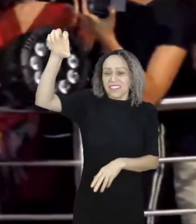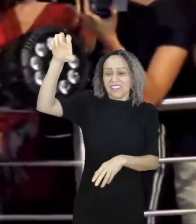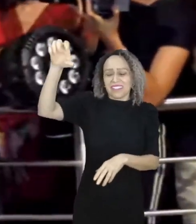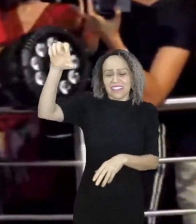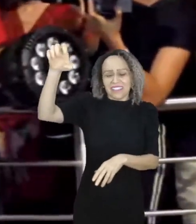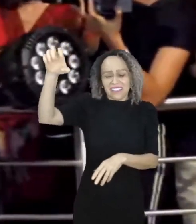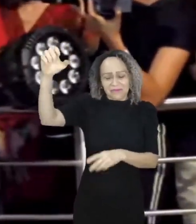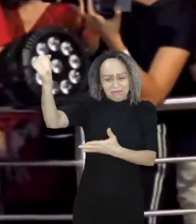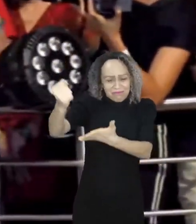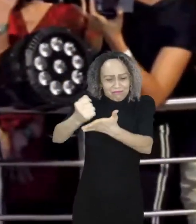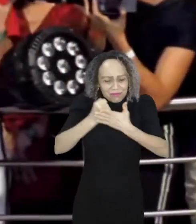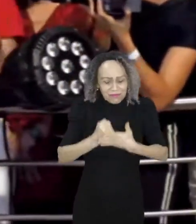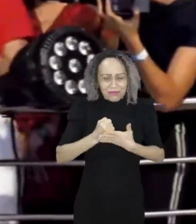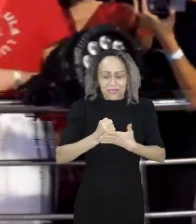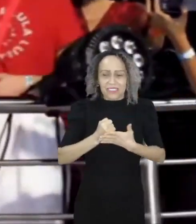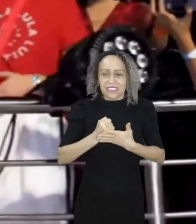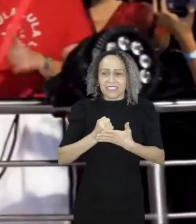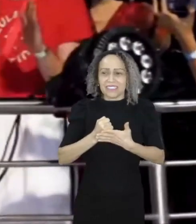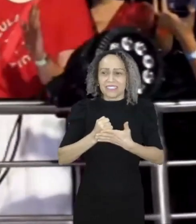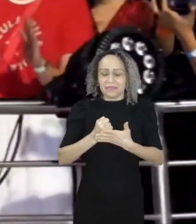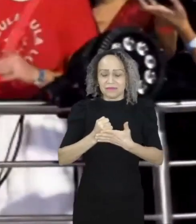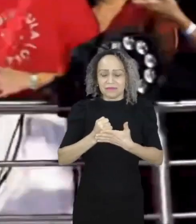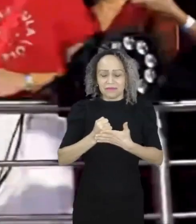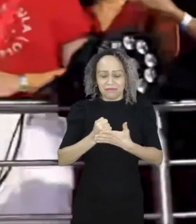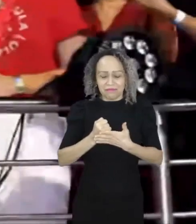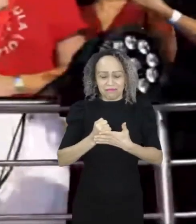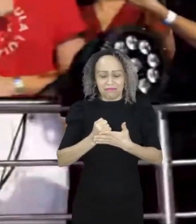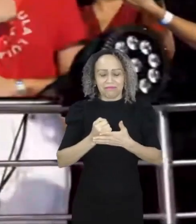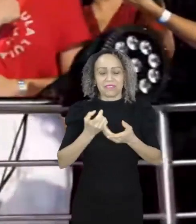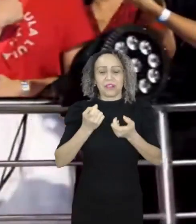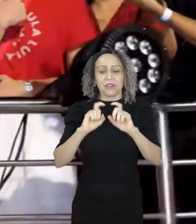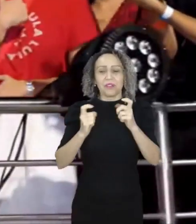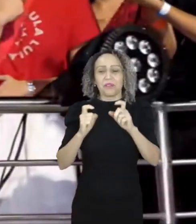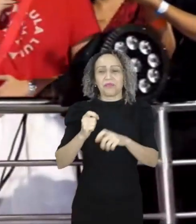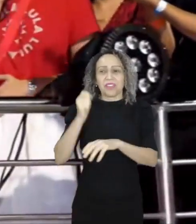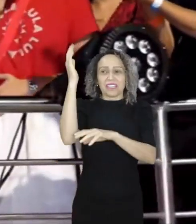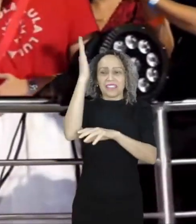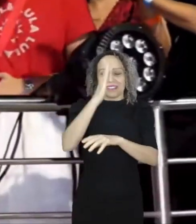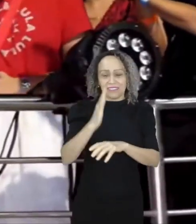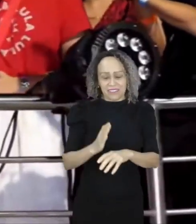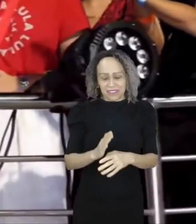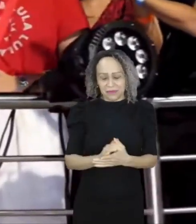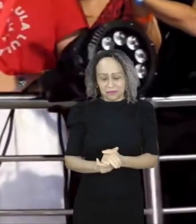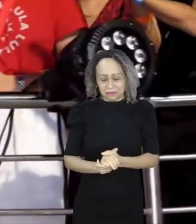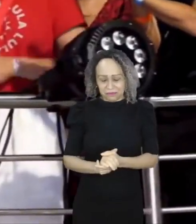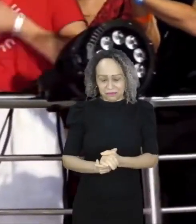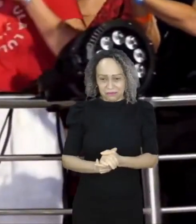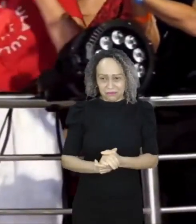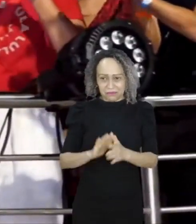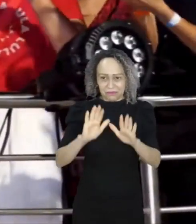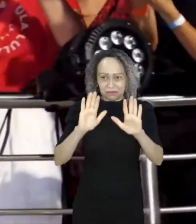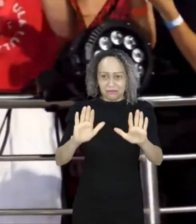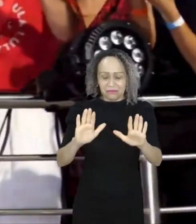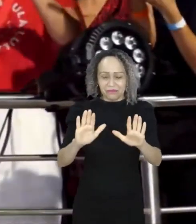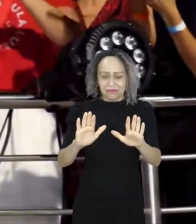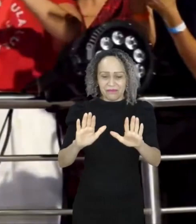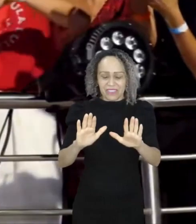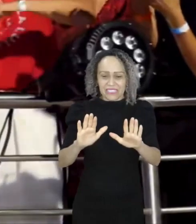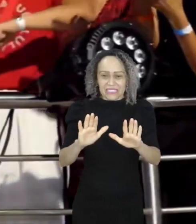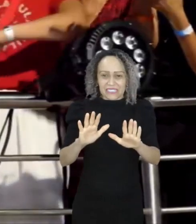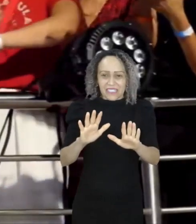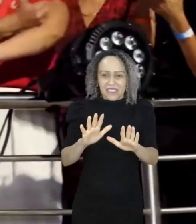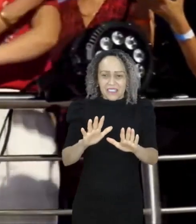eu não estou muito em condições de fazer muito discurso, porque a emoção está